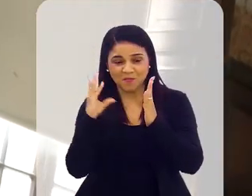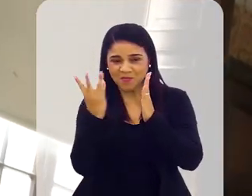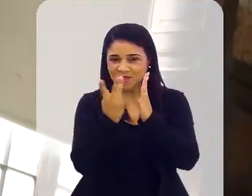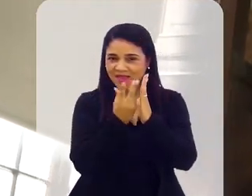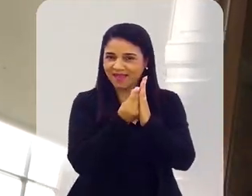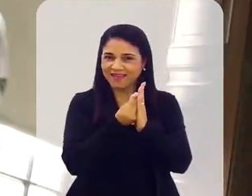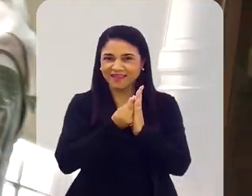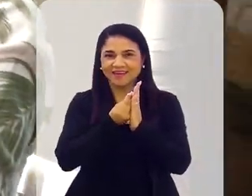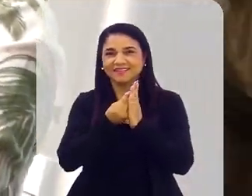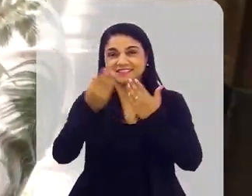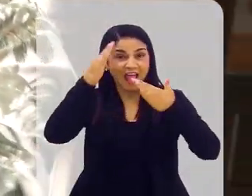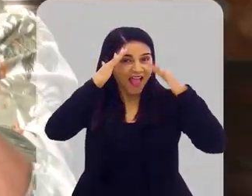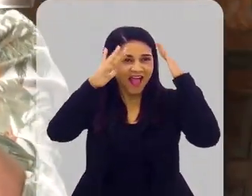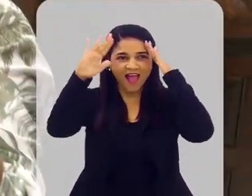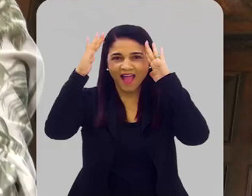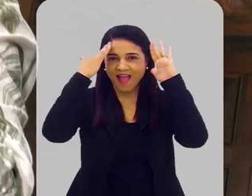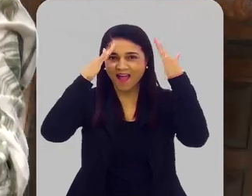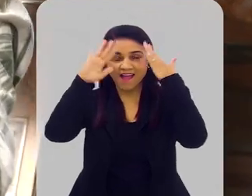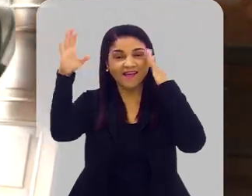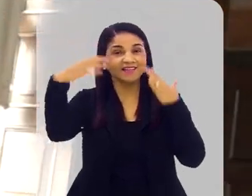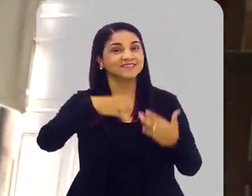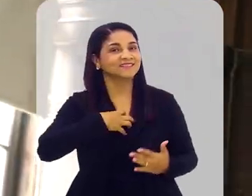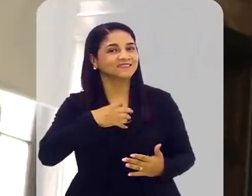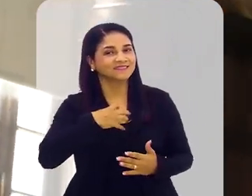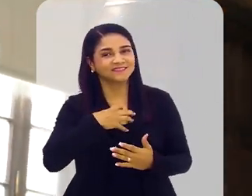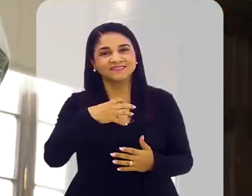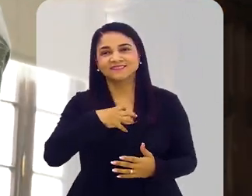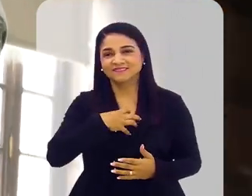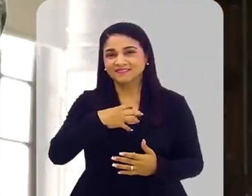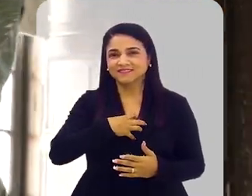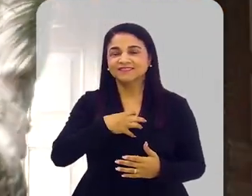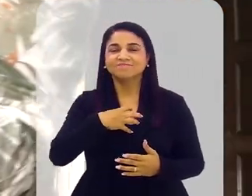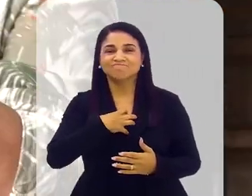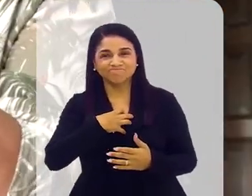caminhando pra sua casa com alegria.